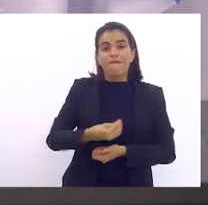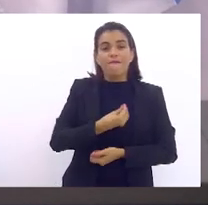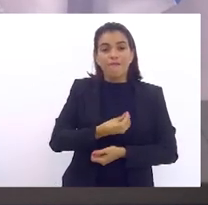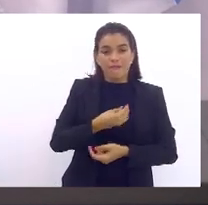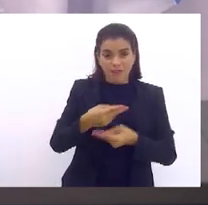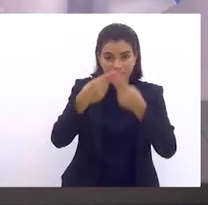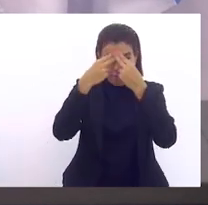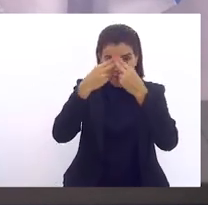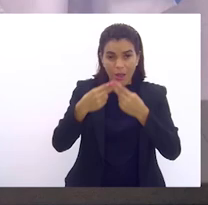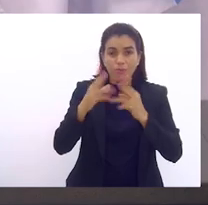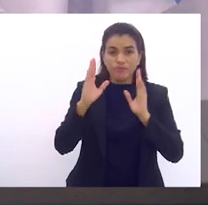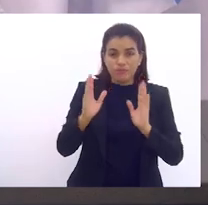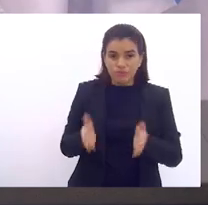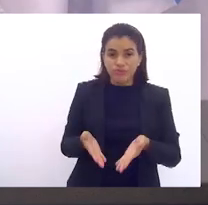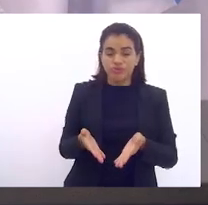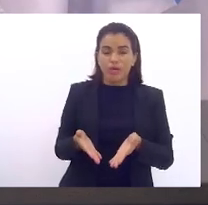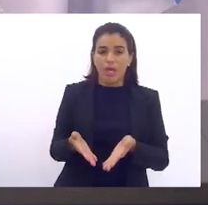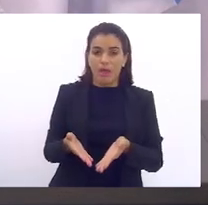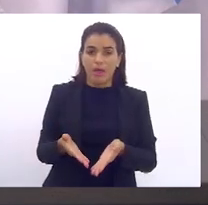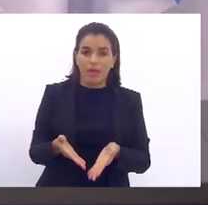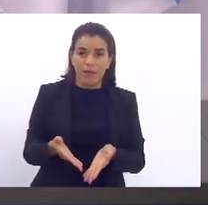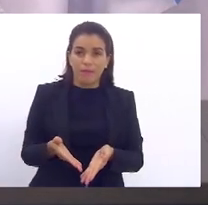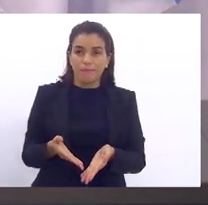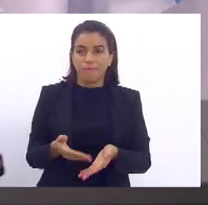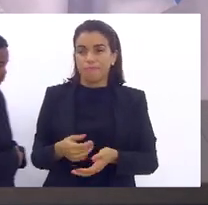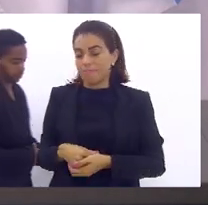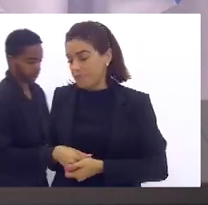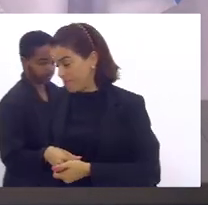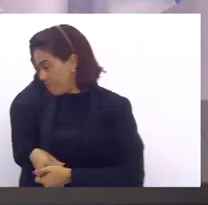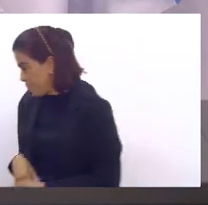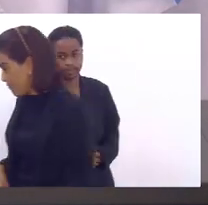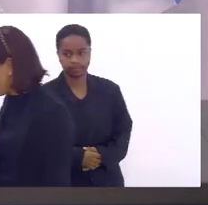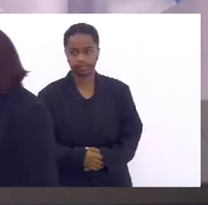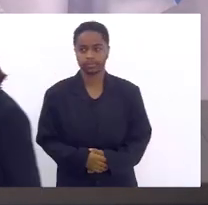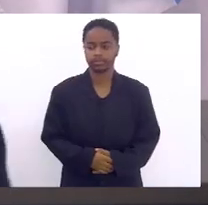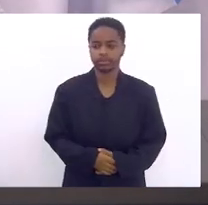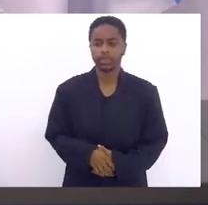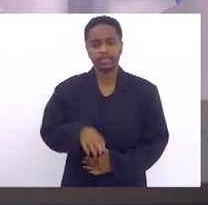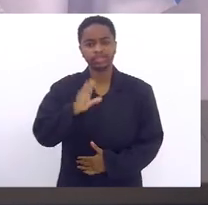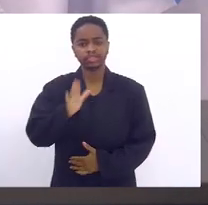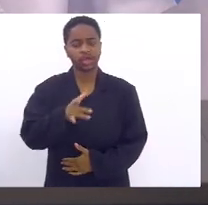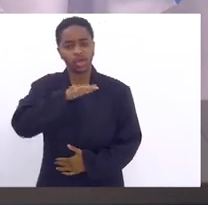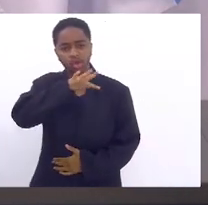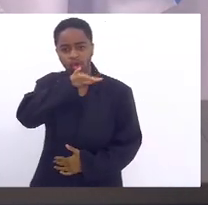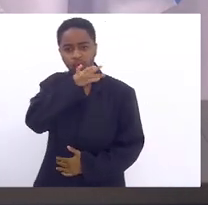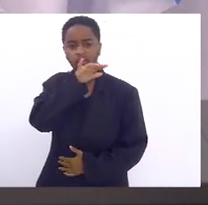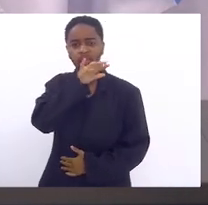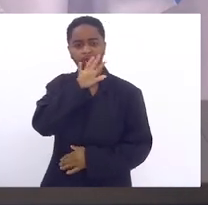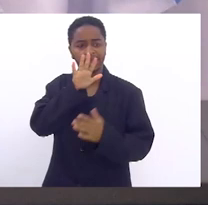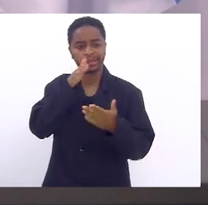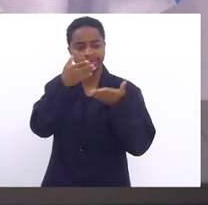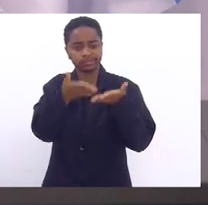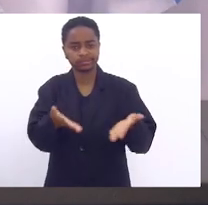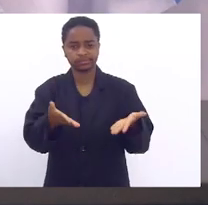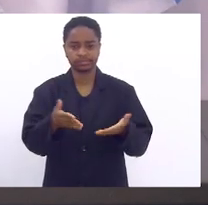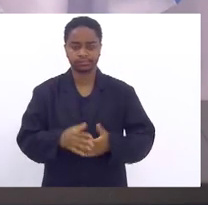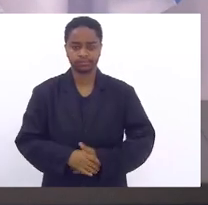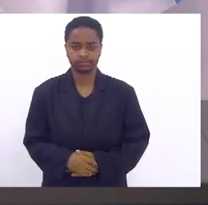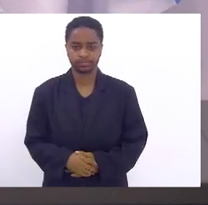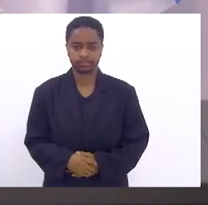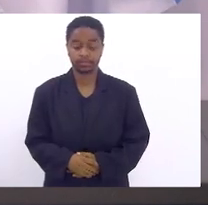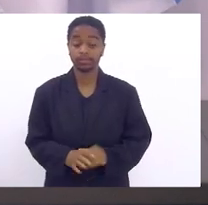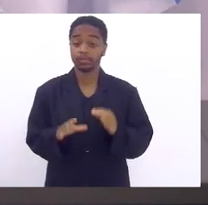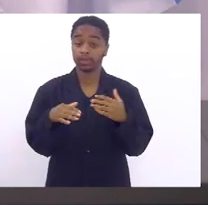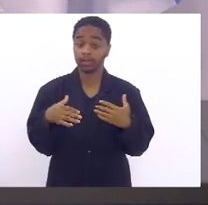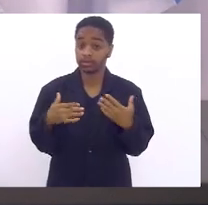tão eh enfim tão dramático diante dessa situação e